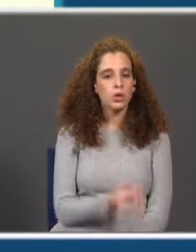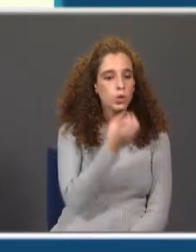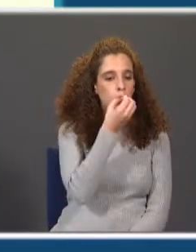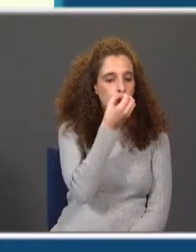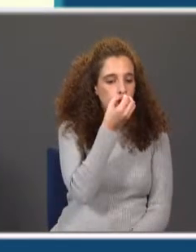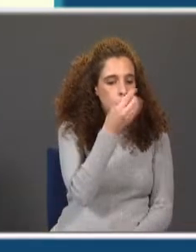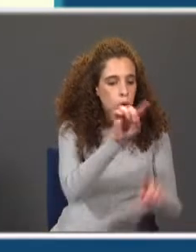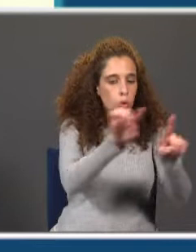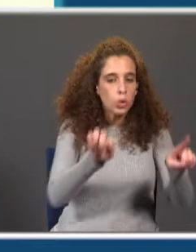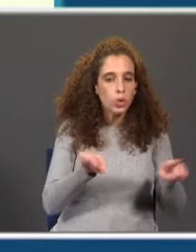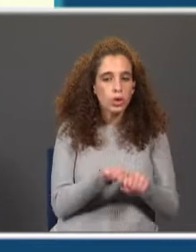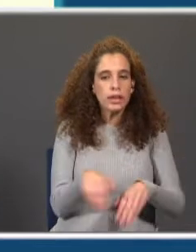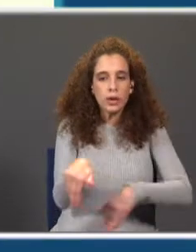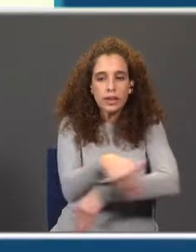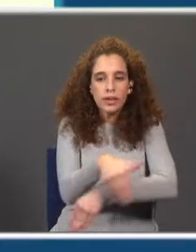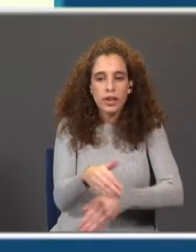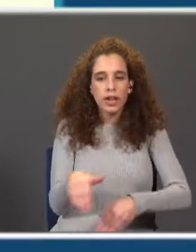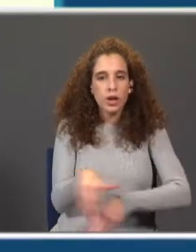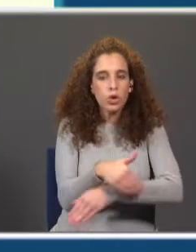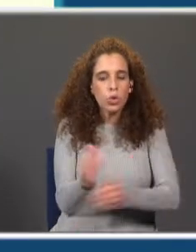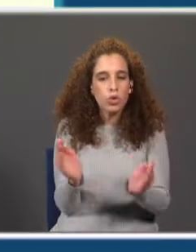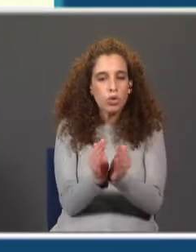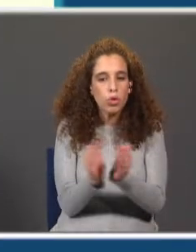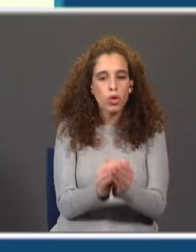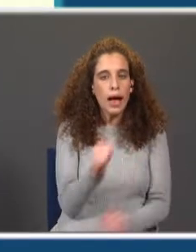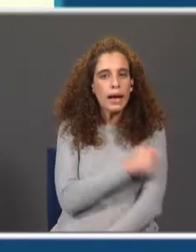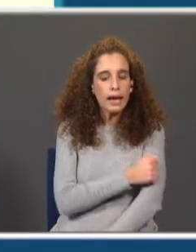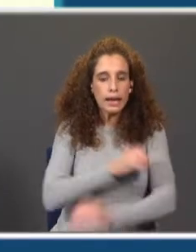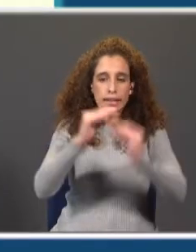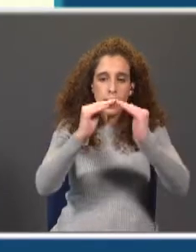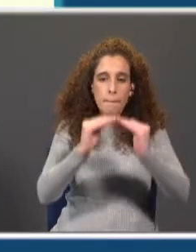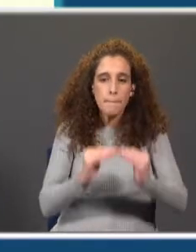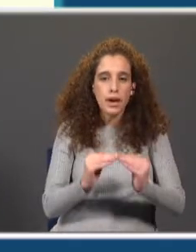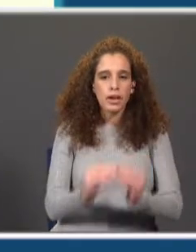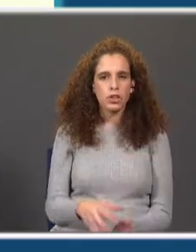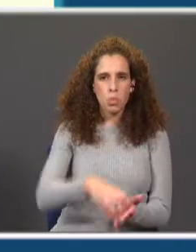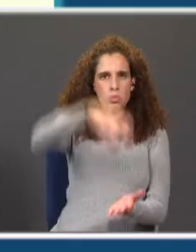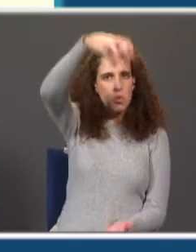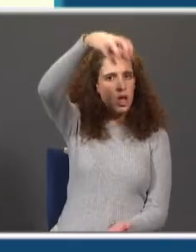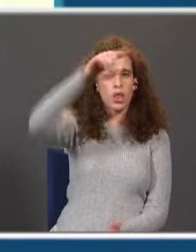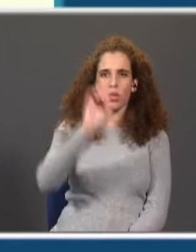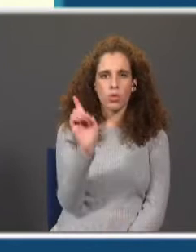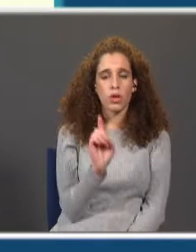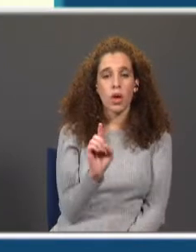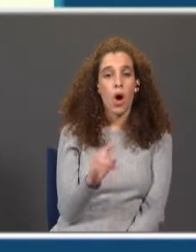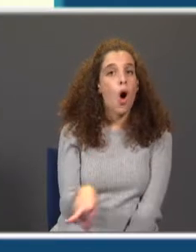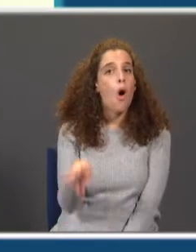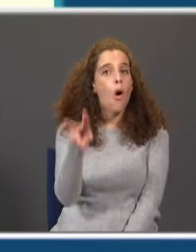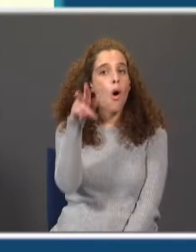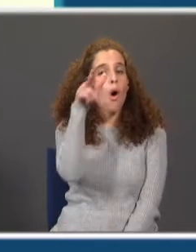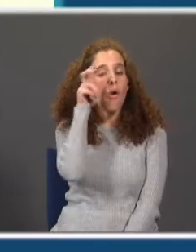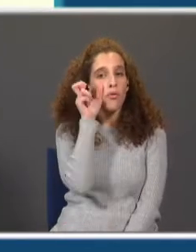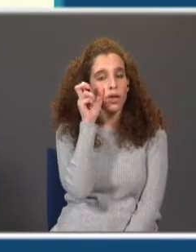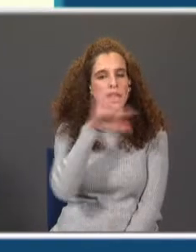com travessas, isto é, ruas pequeninas, casas baixas, nada de grandes prédios. E ouvia-se as